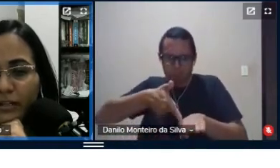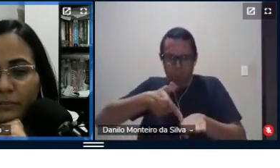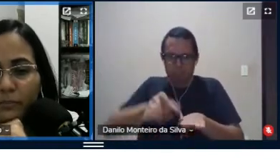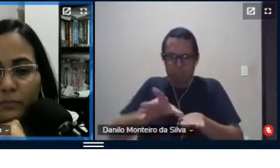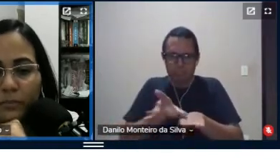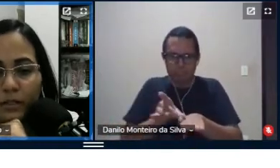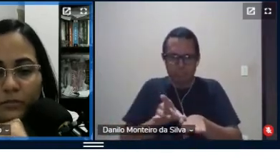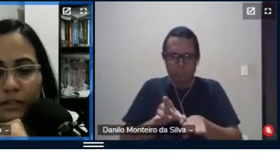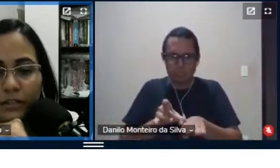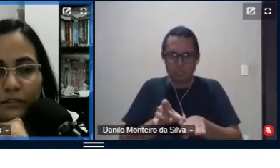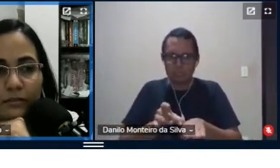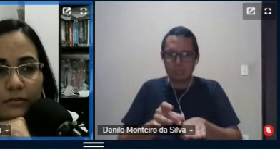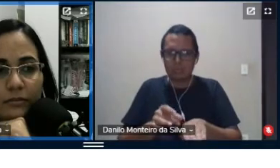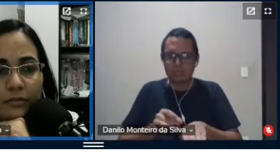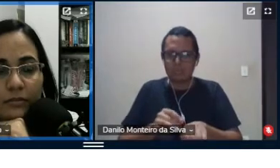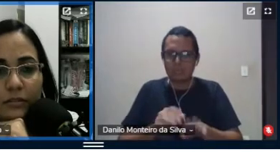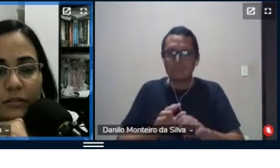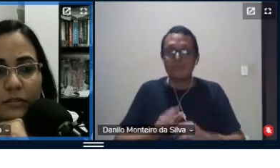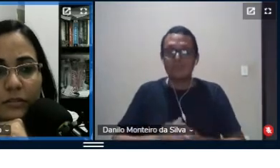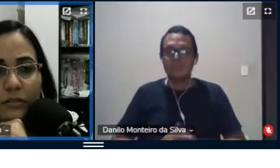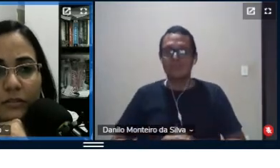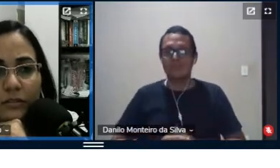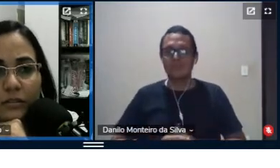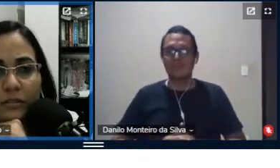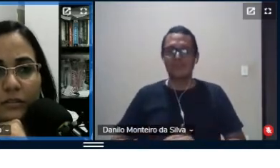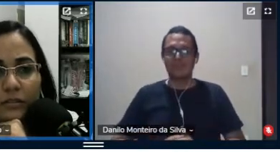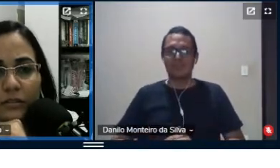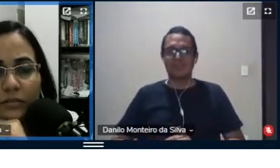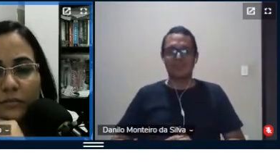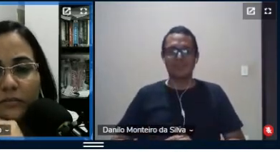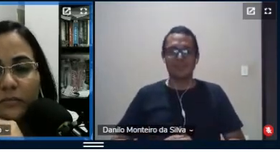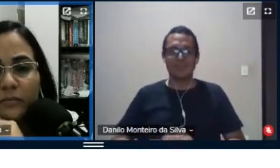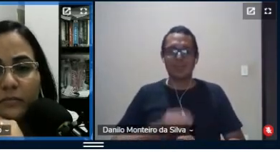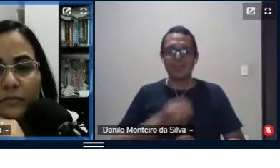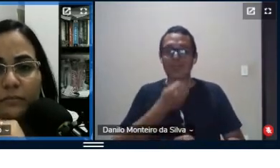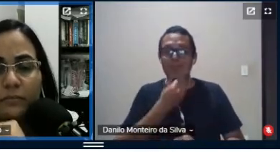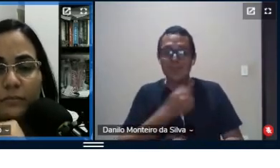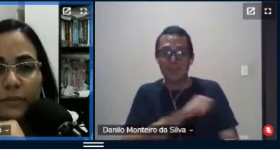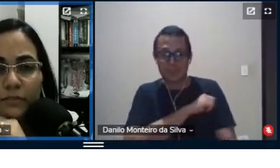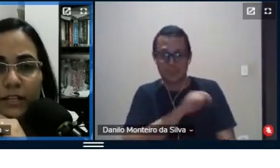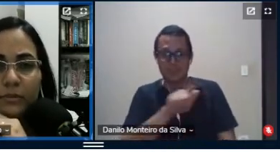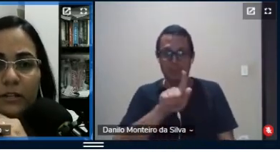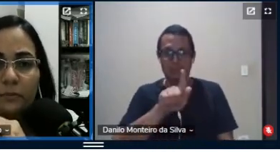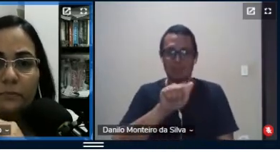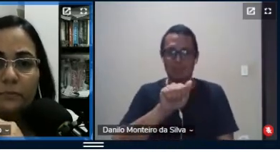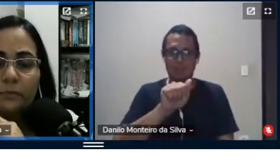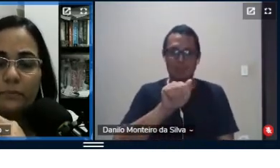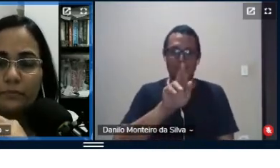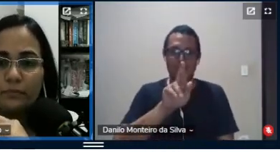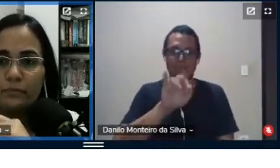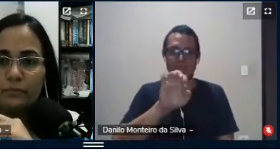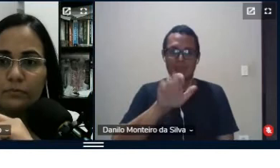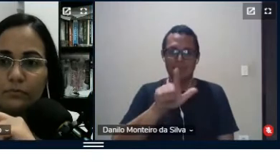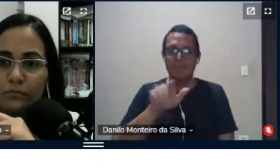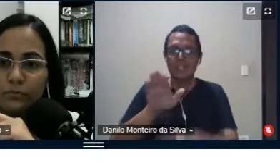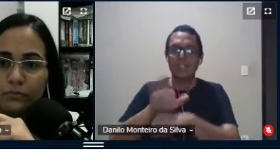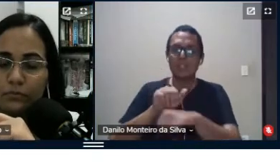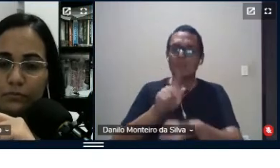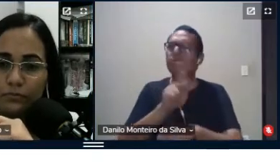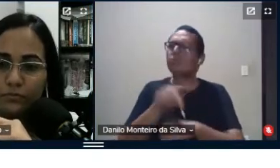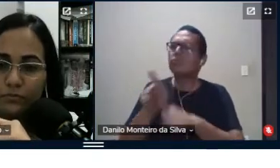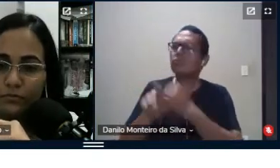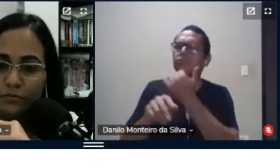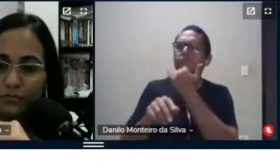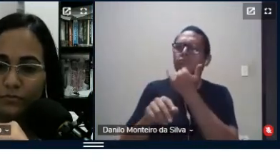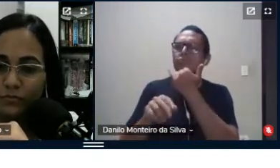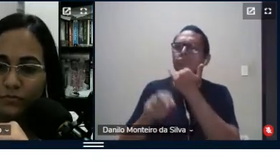Pessoal, falha. Pode falar. Pode falar, Gabriel. Esse último slide